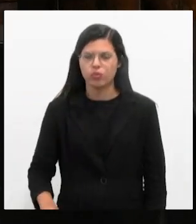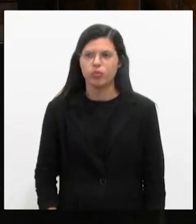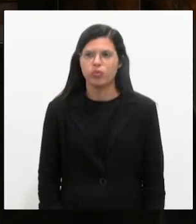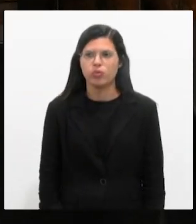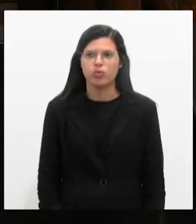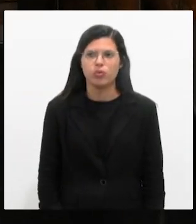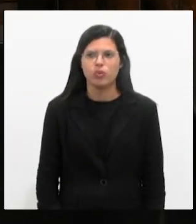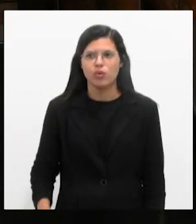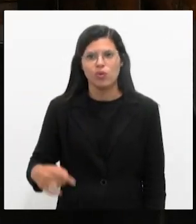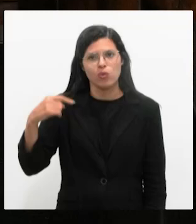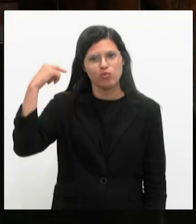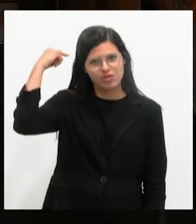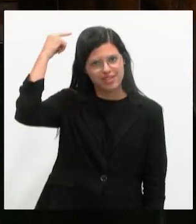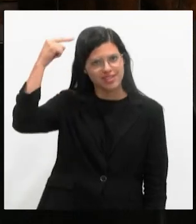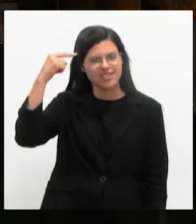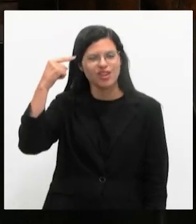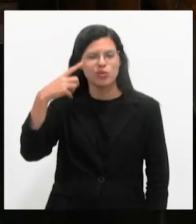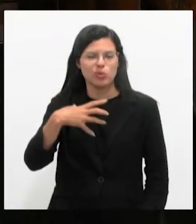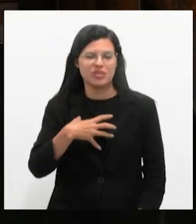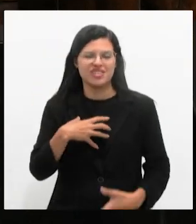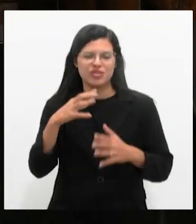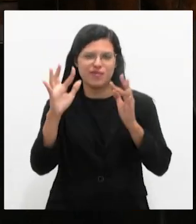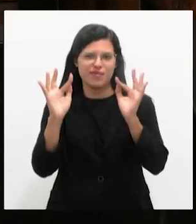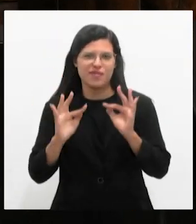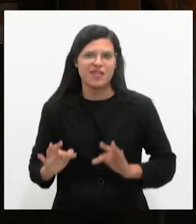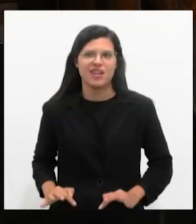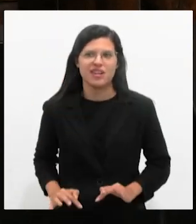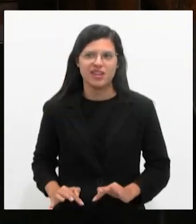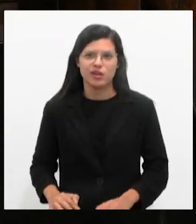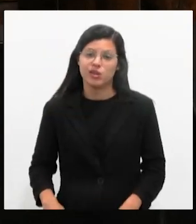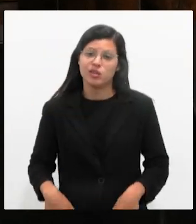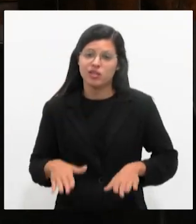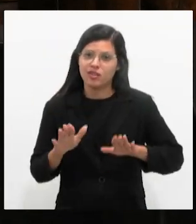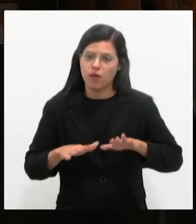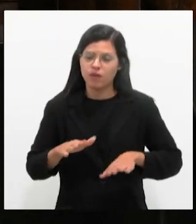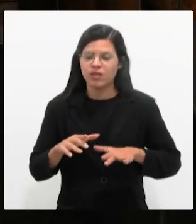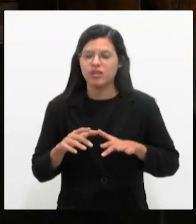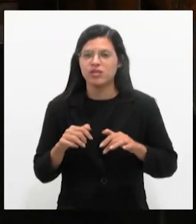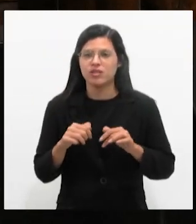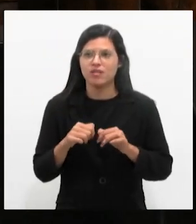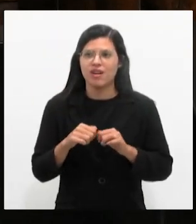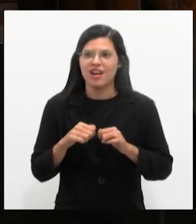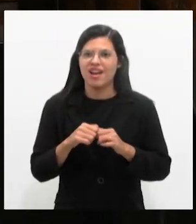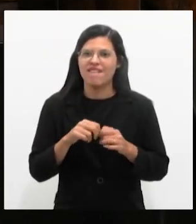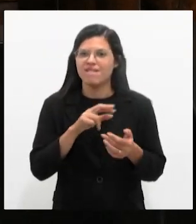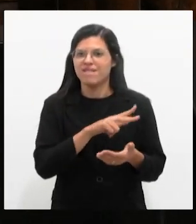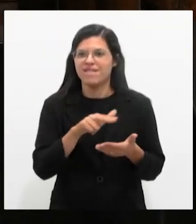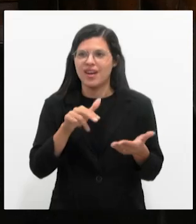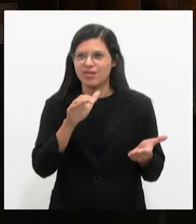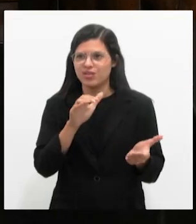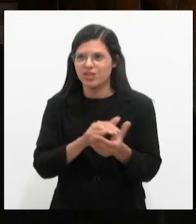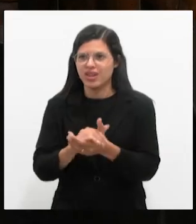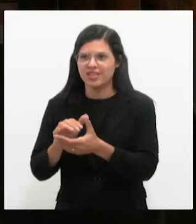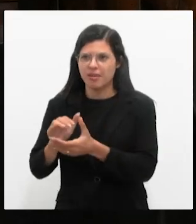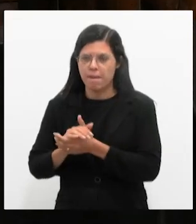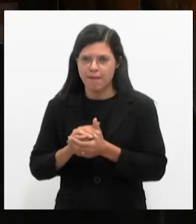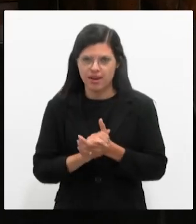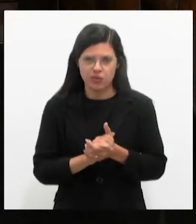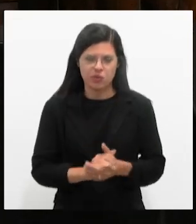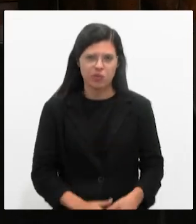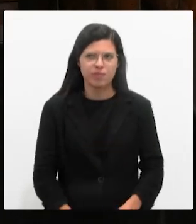o santo ficará feliz e, quiçá, fará muitos casamentos nessa data, né?